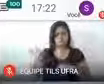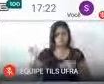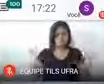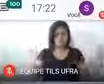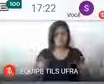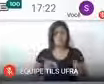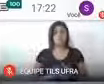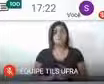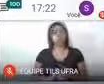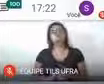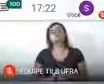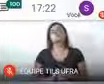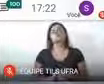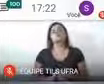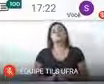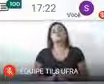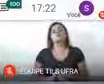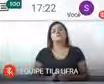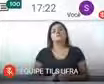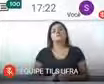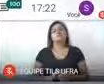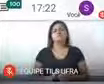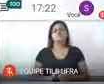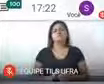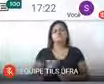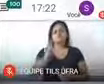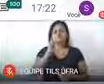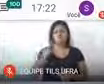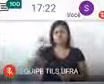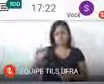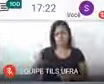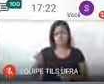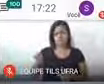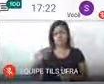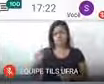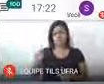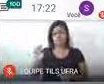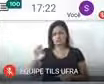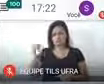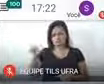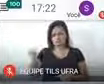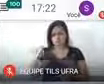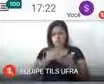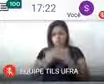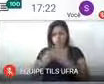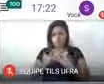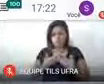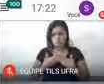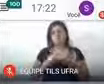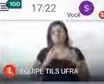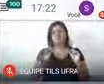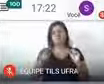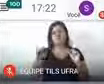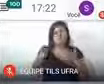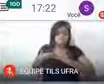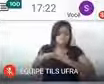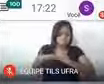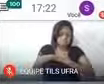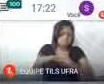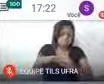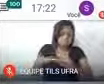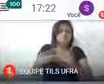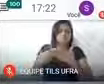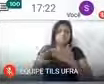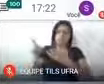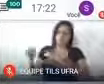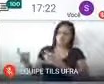As dimensões que a professora Helen analisa nesse estudo, o estudo está em andamento, ela gentilmente cedeu essas